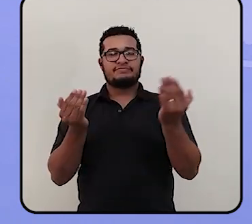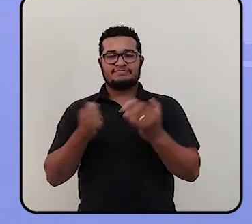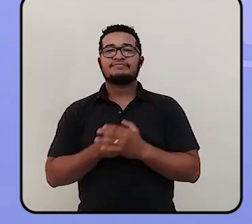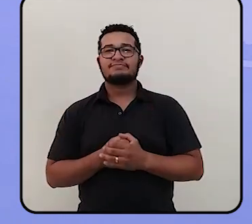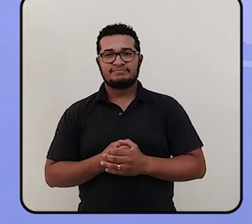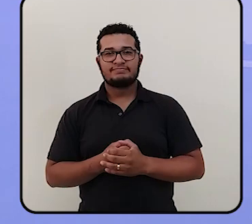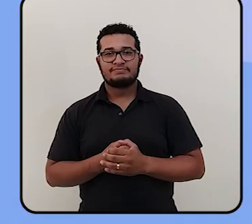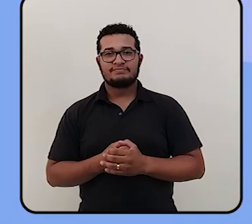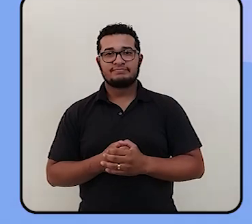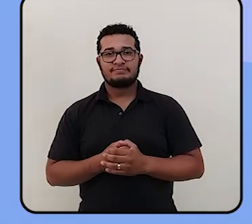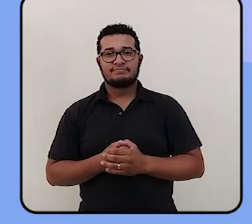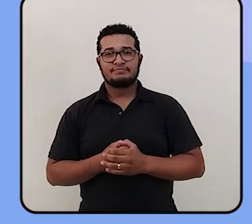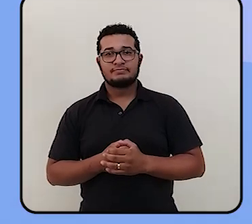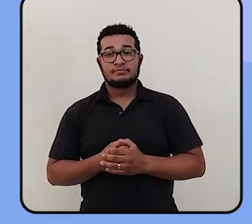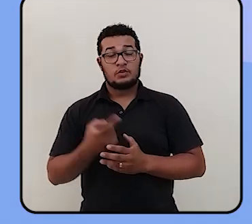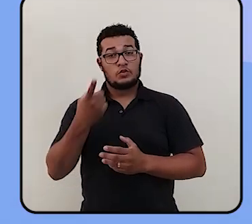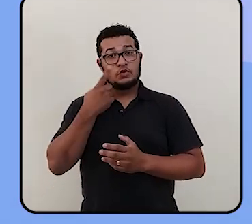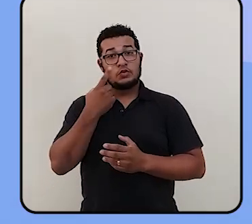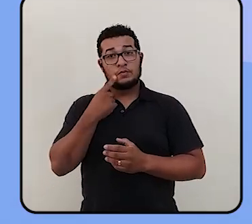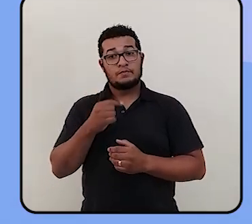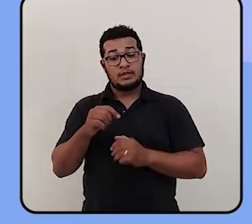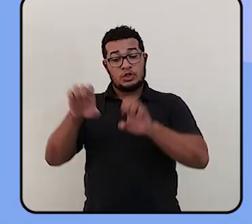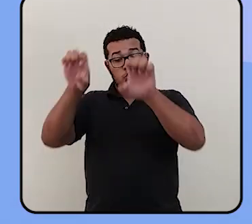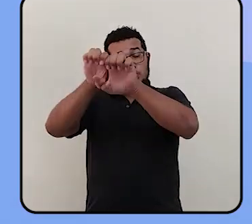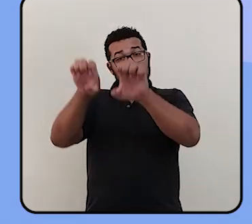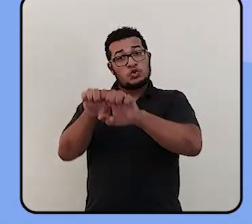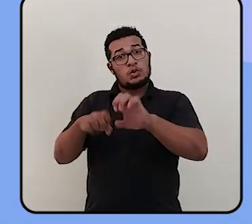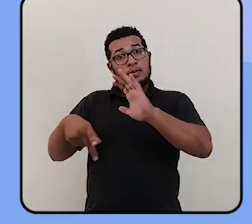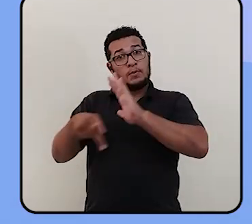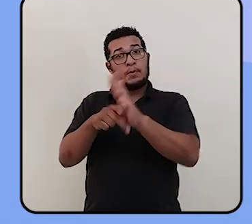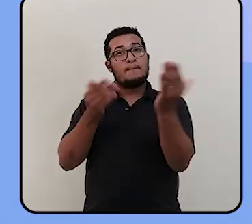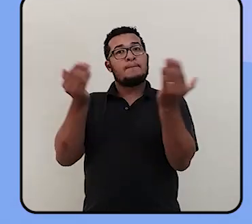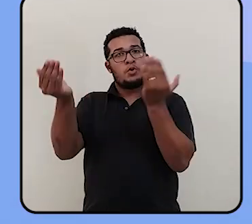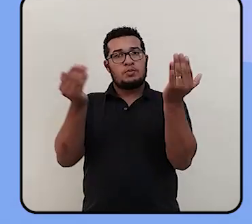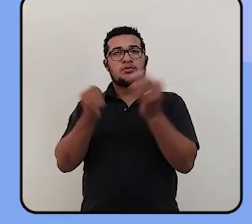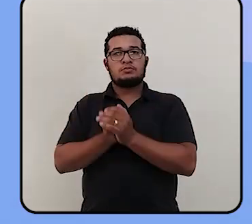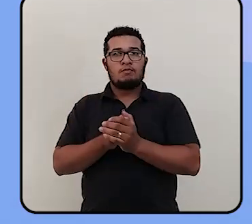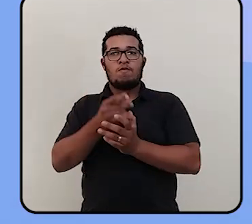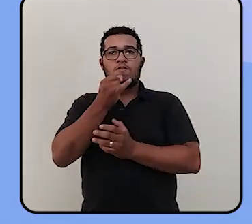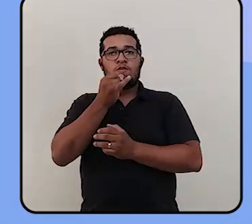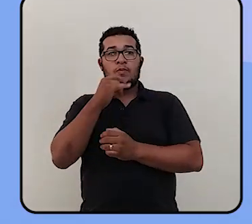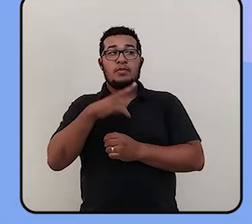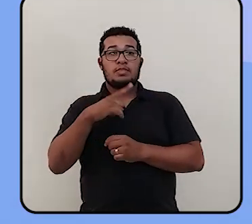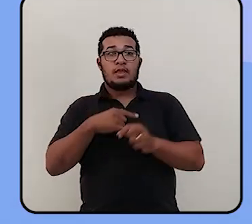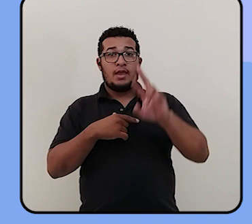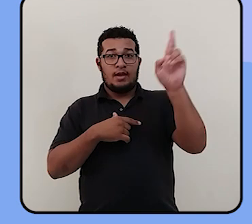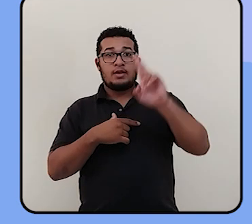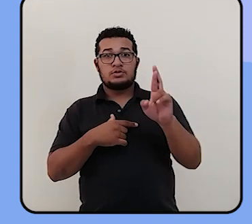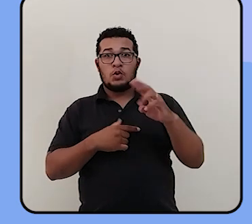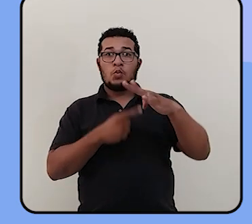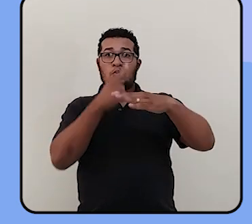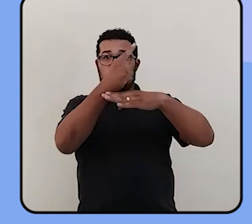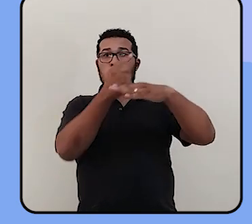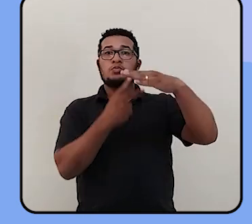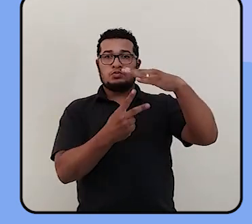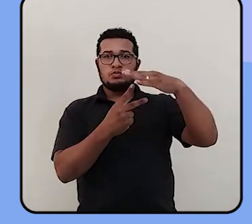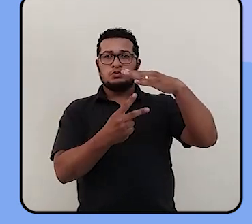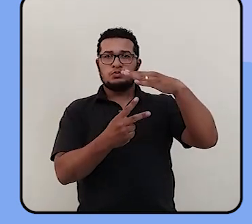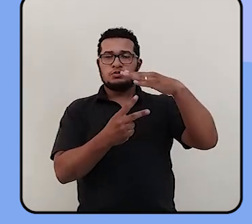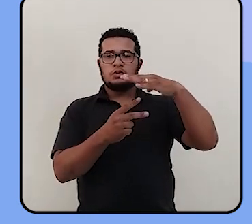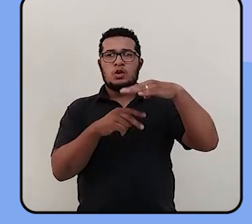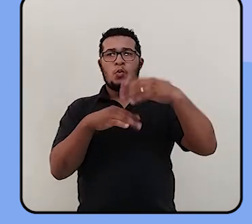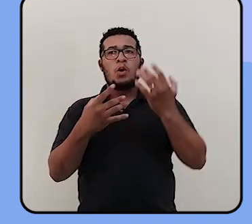proporção. Se liga aí. Aí está a estrutura de proporção. Eu tenho aqui a razão 1 para 2. Qual